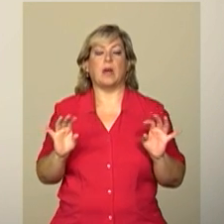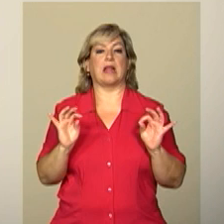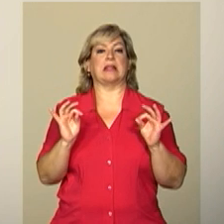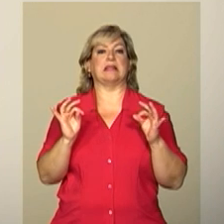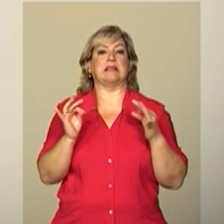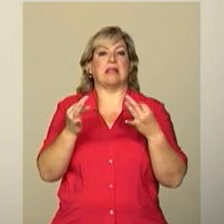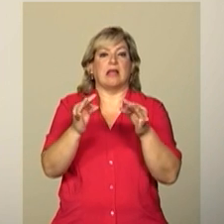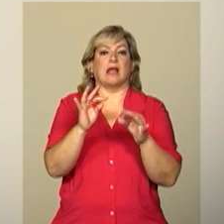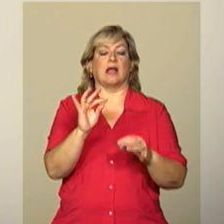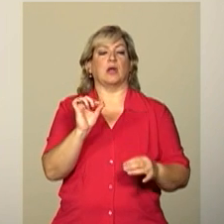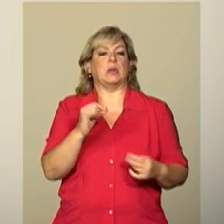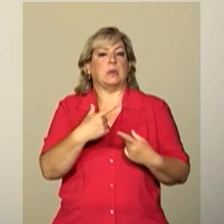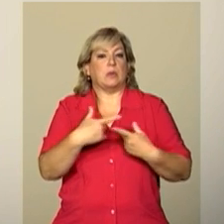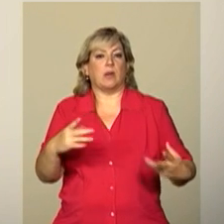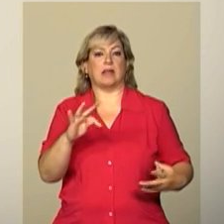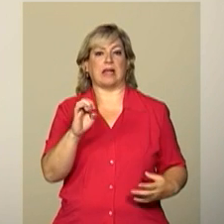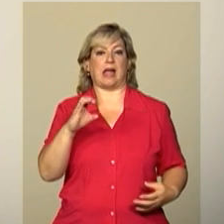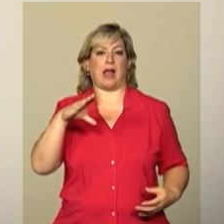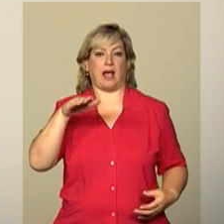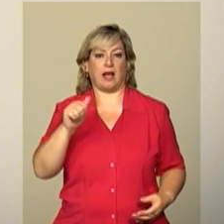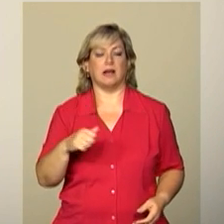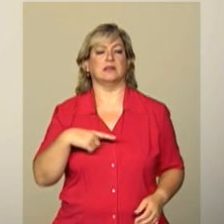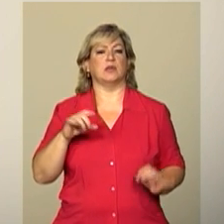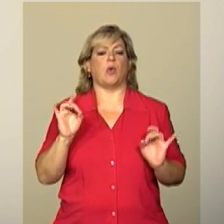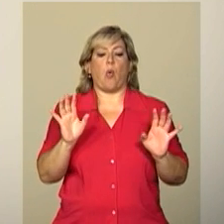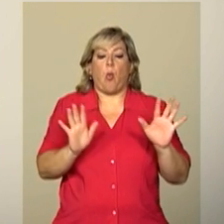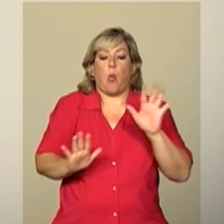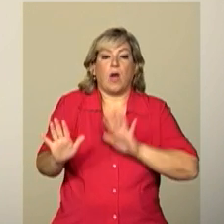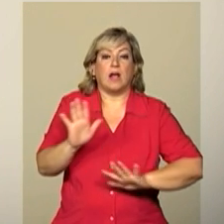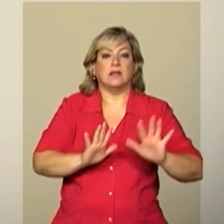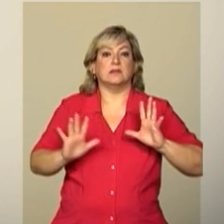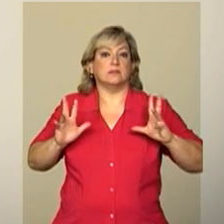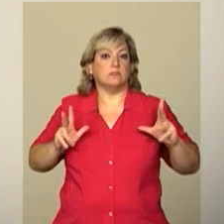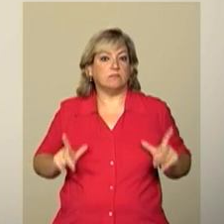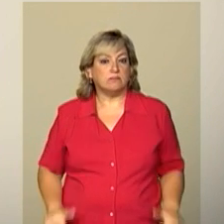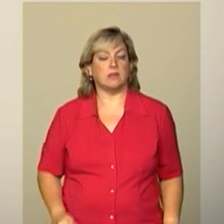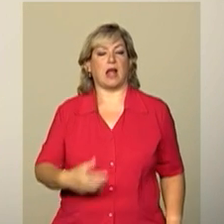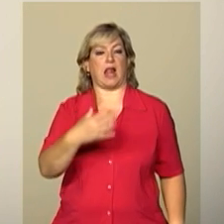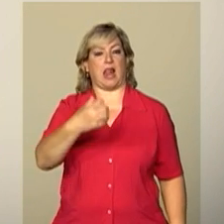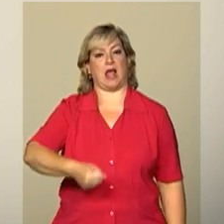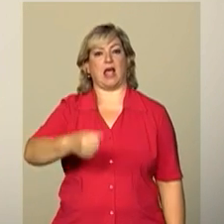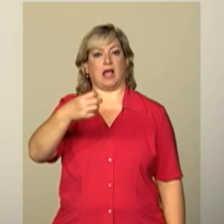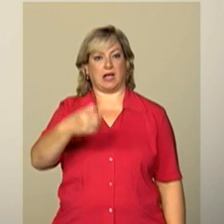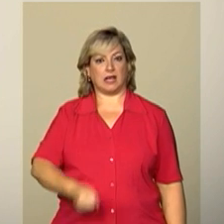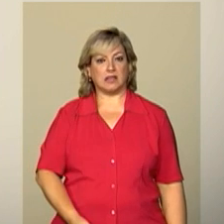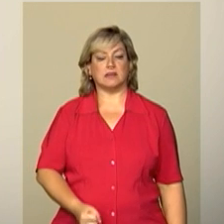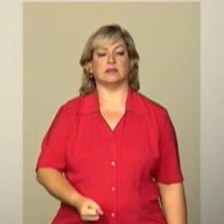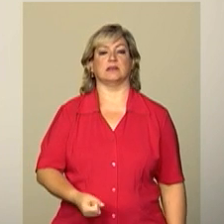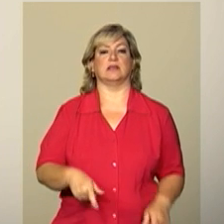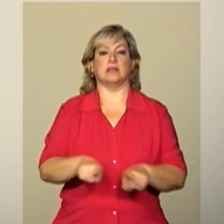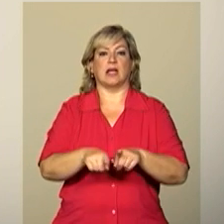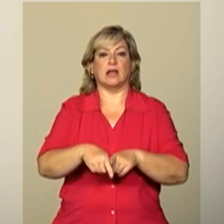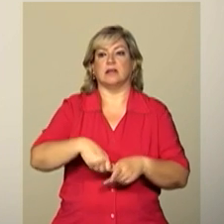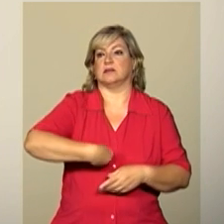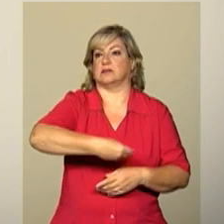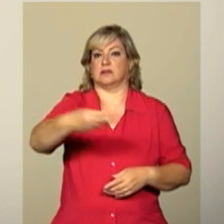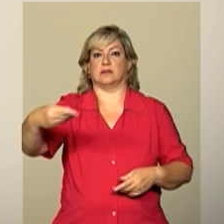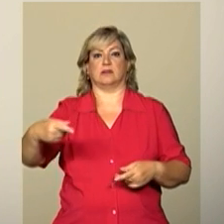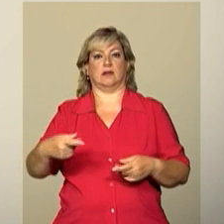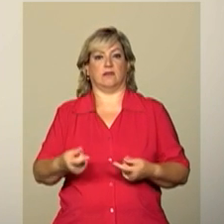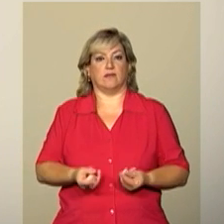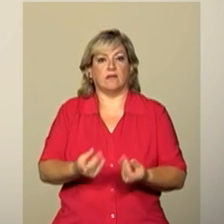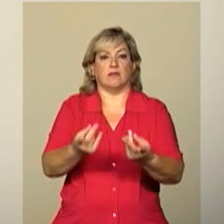técnica e todo o cuidado que é empregado na produção do leite e na sua distribuição os